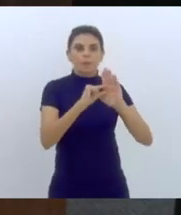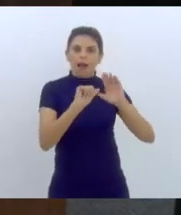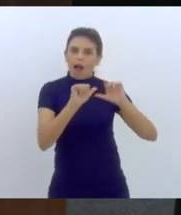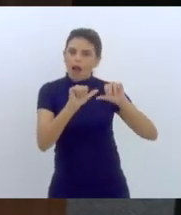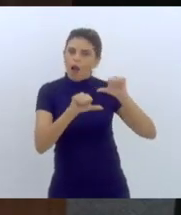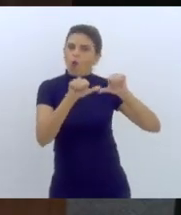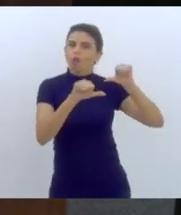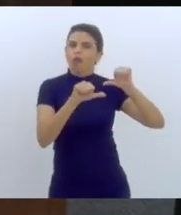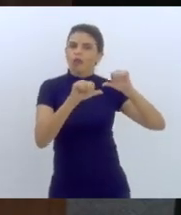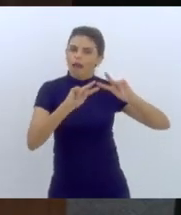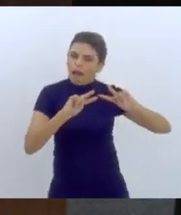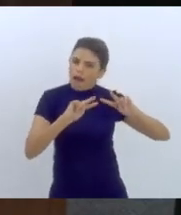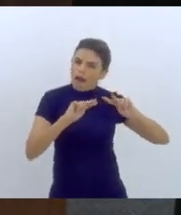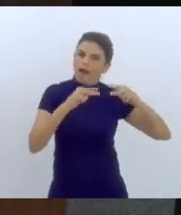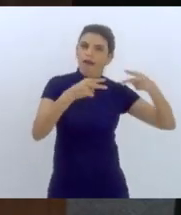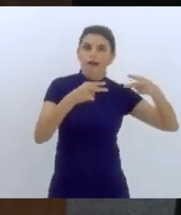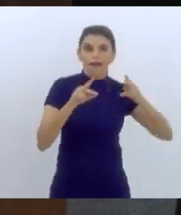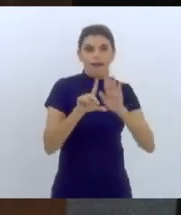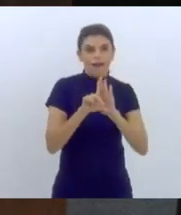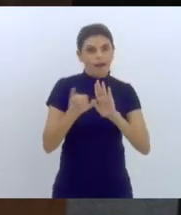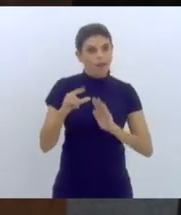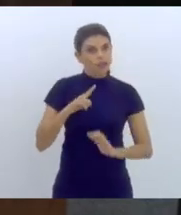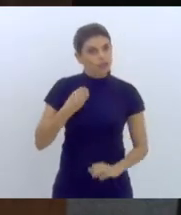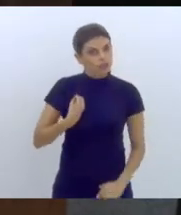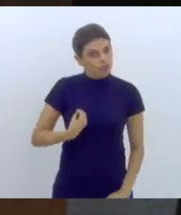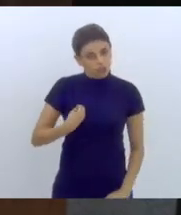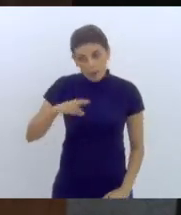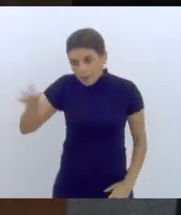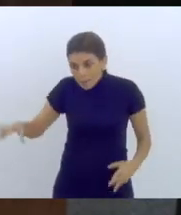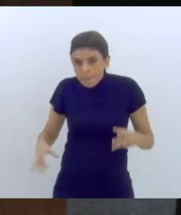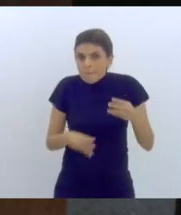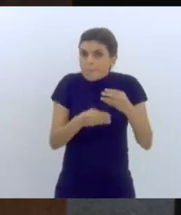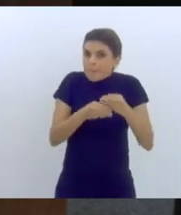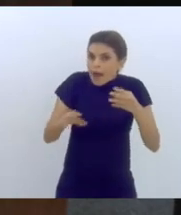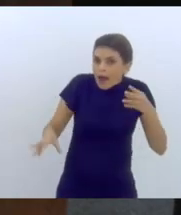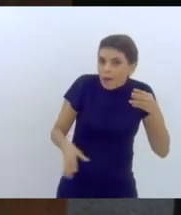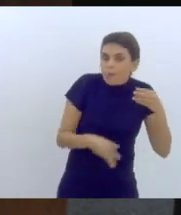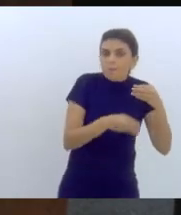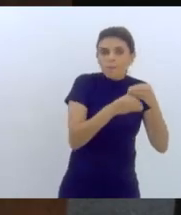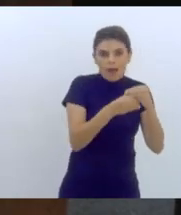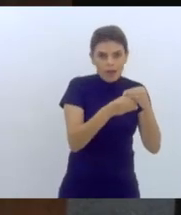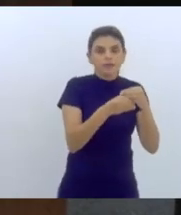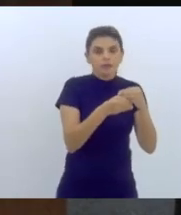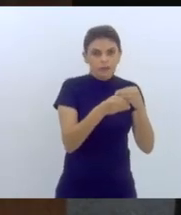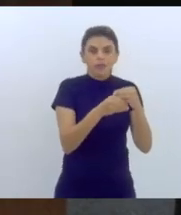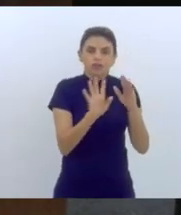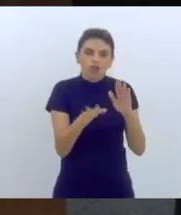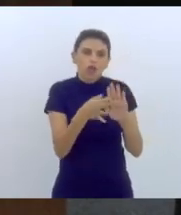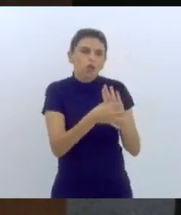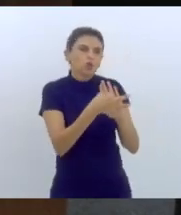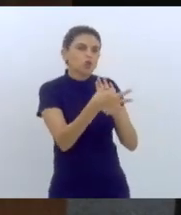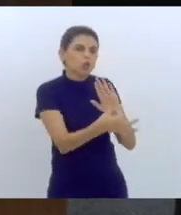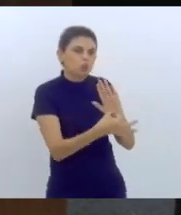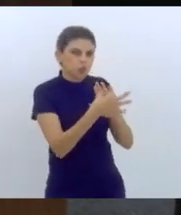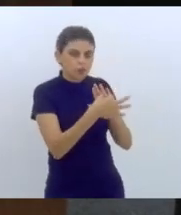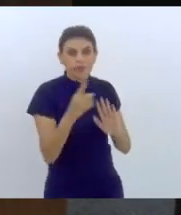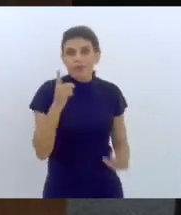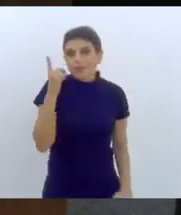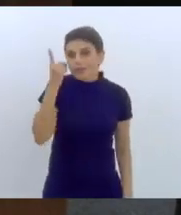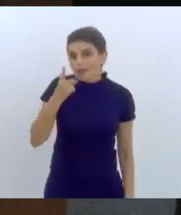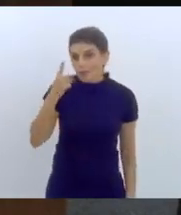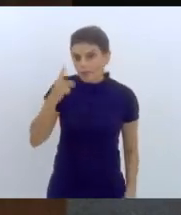alterando a lei já existente e acrescentando, como sugeriu a